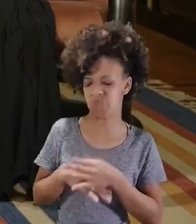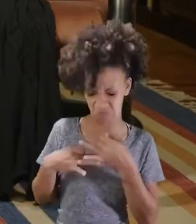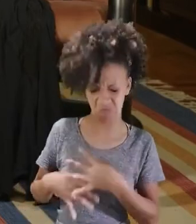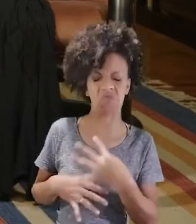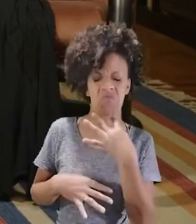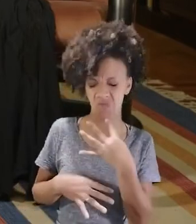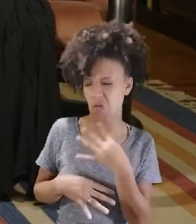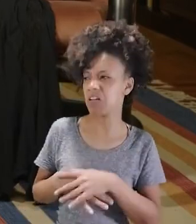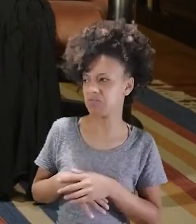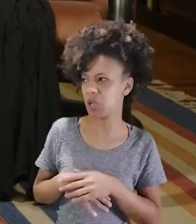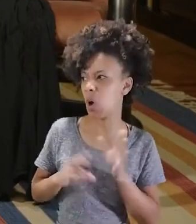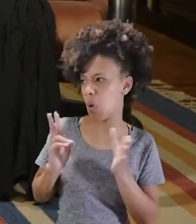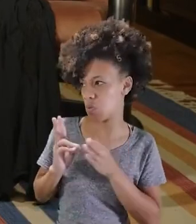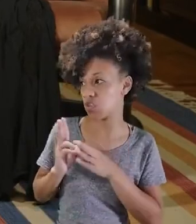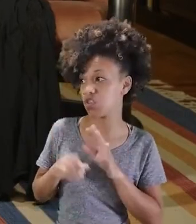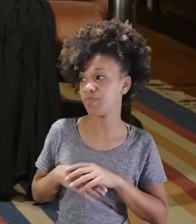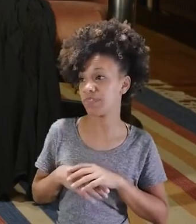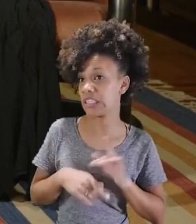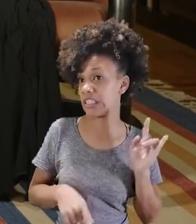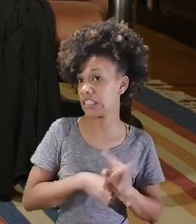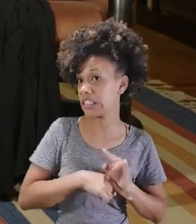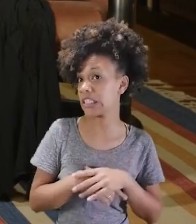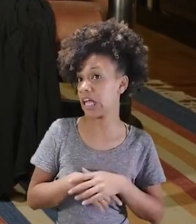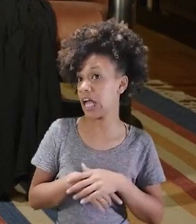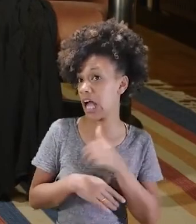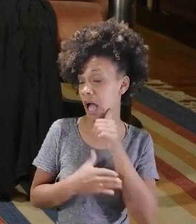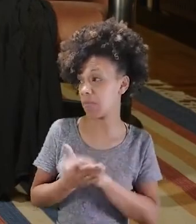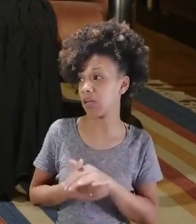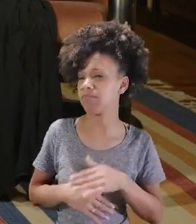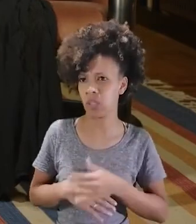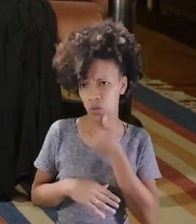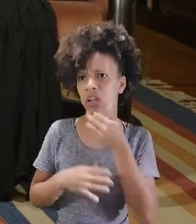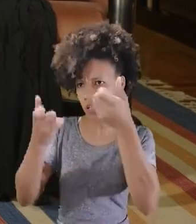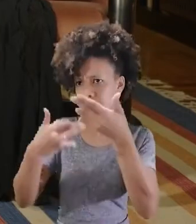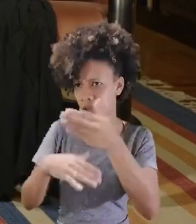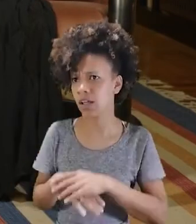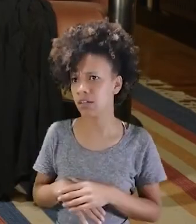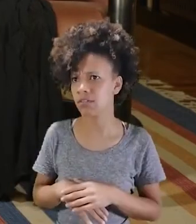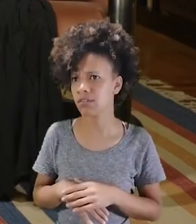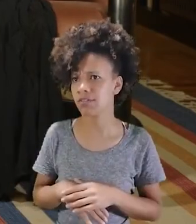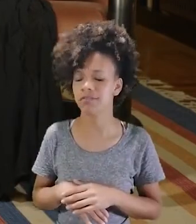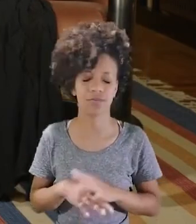conhece uma mulher dele não foi